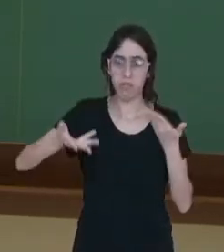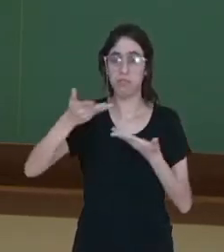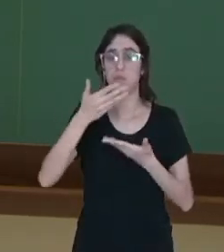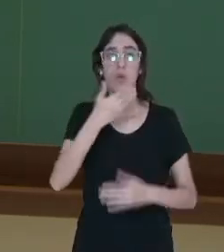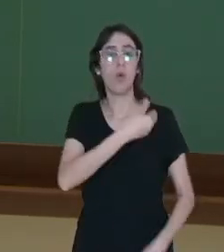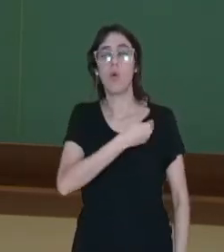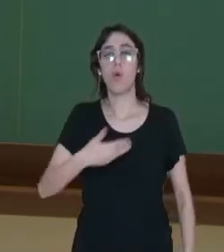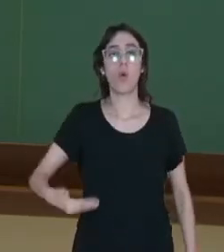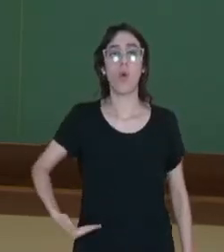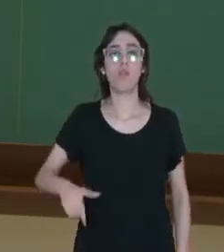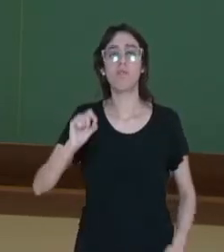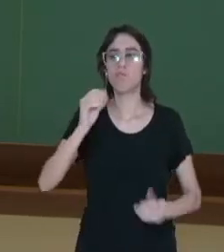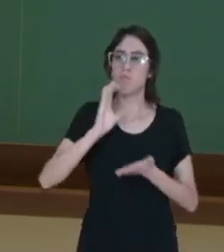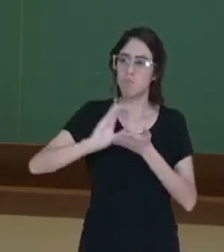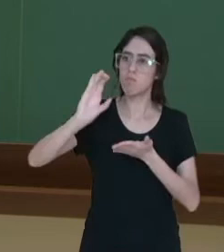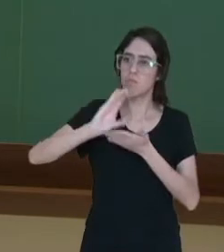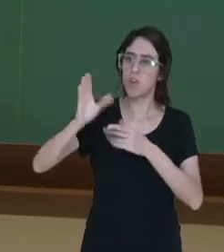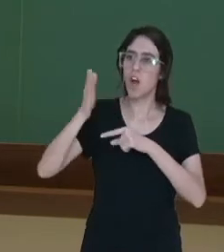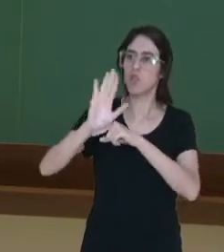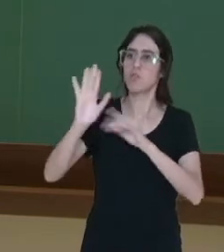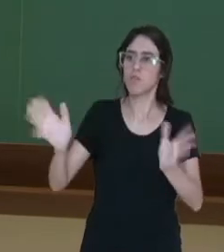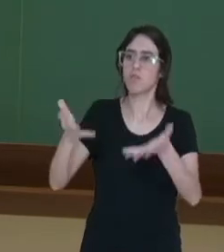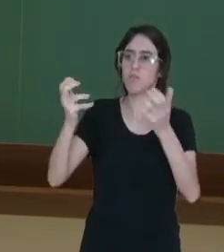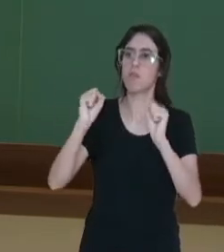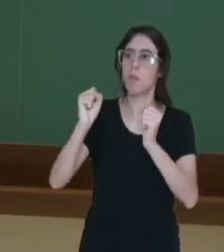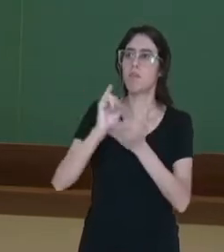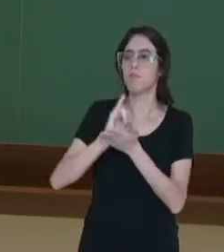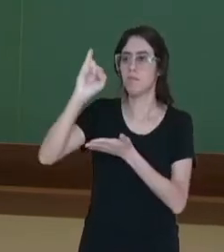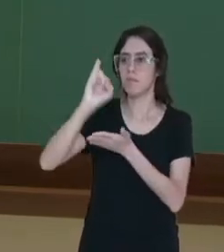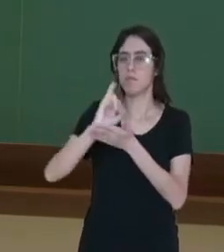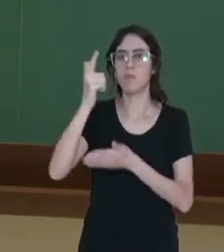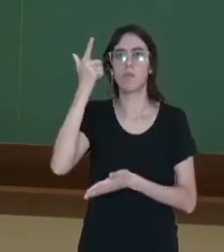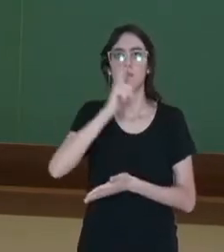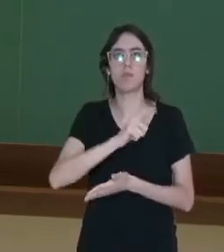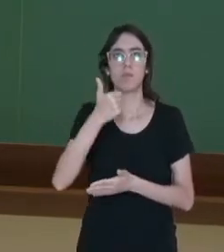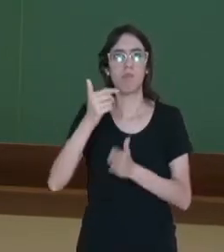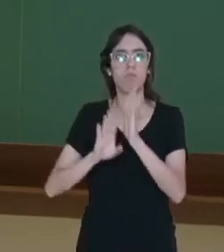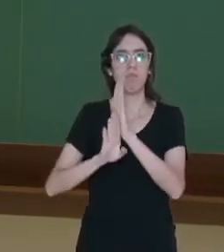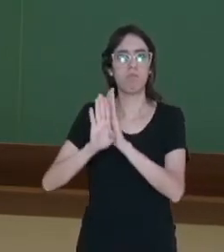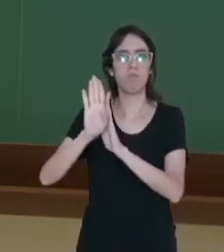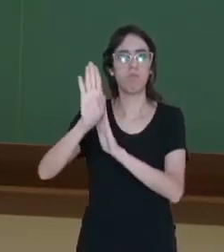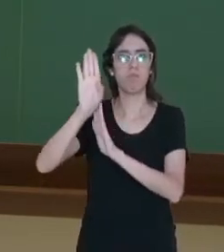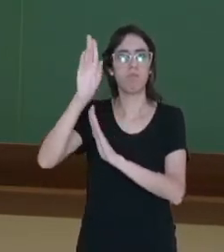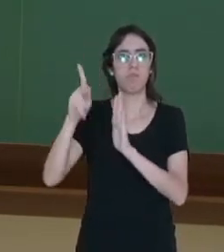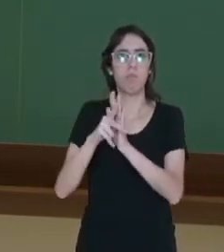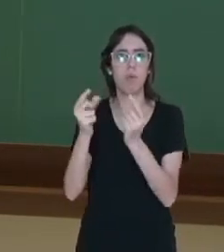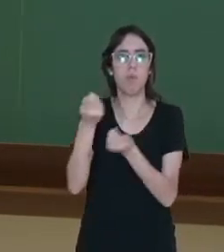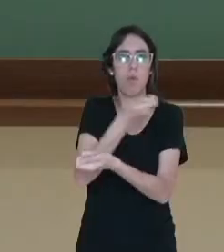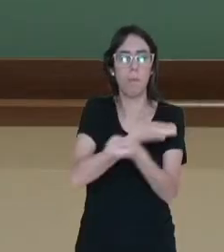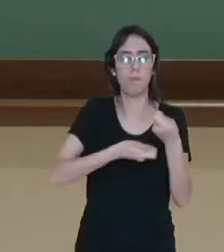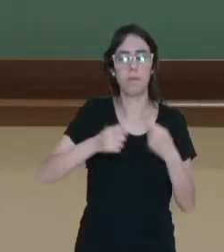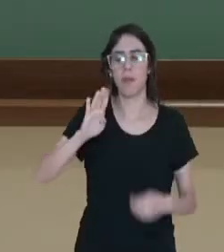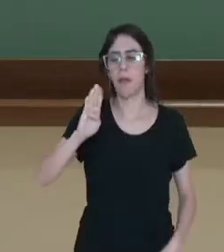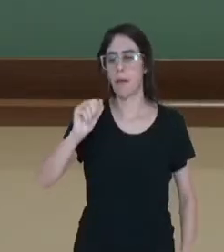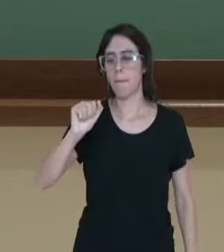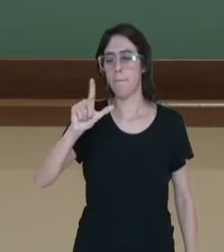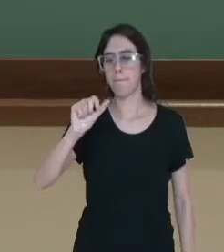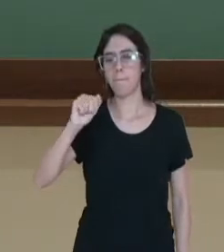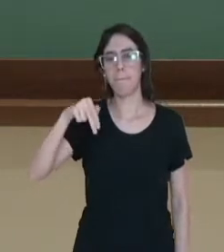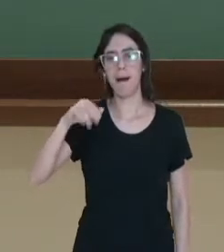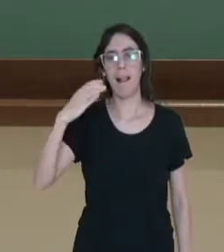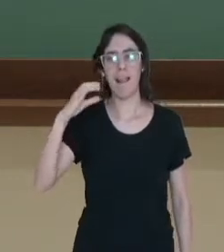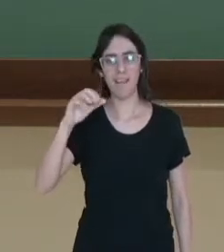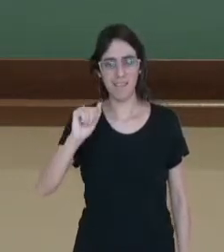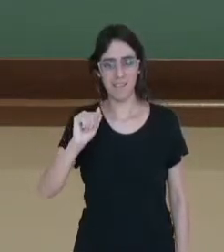incentivou exportações e conseguiu sucessivos saldos positivos na balança comercial. O que é isso, balança comercial?